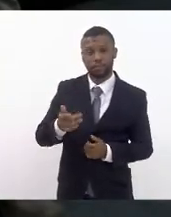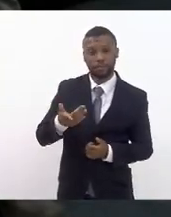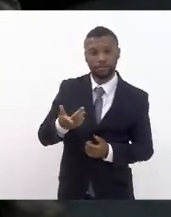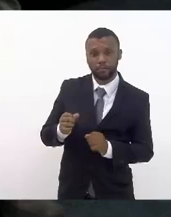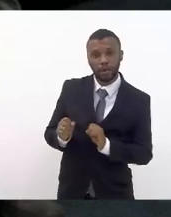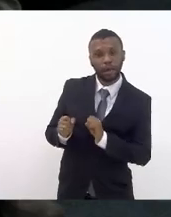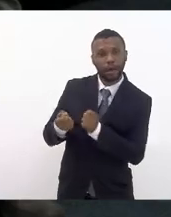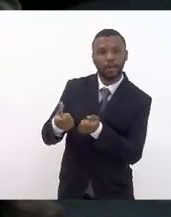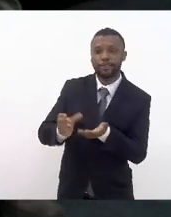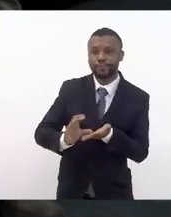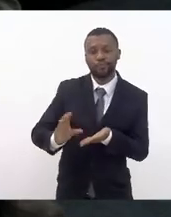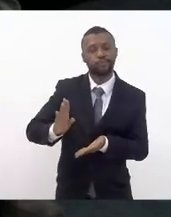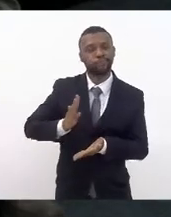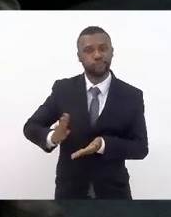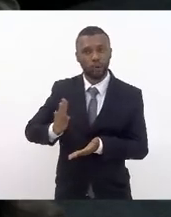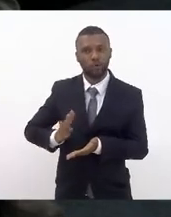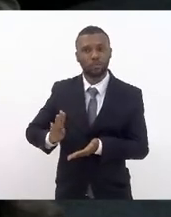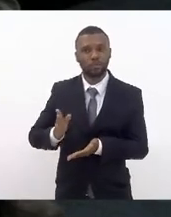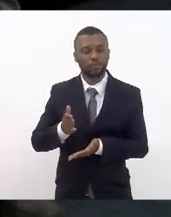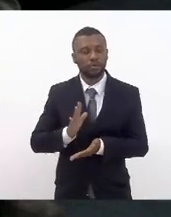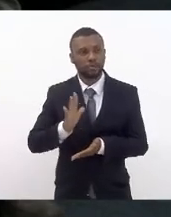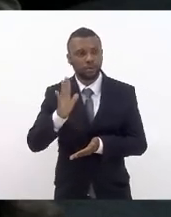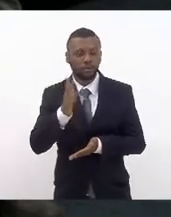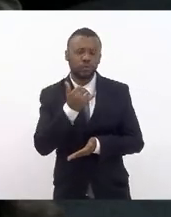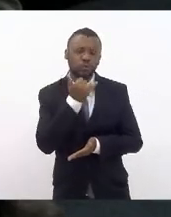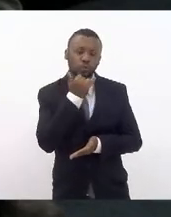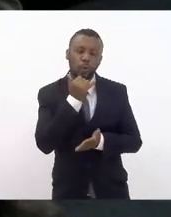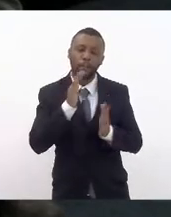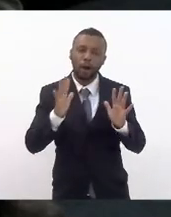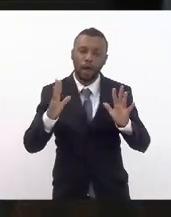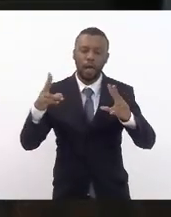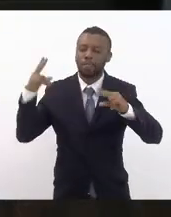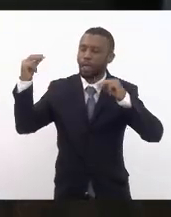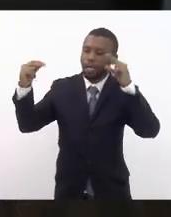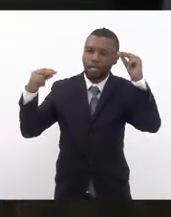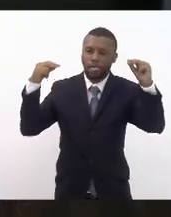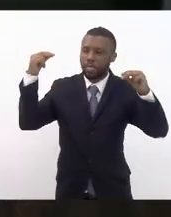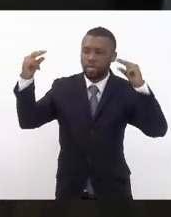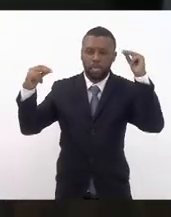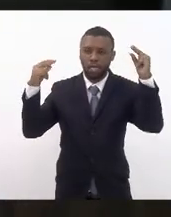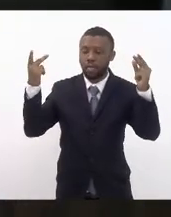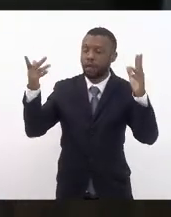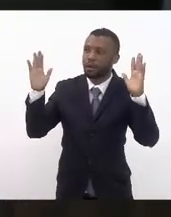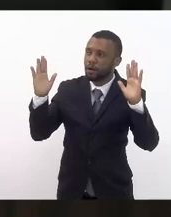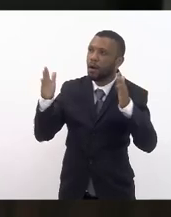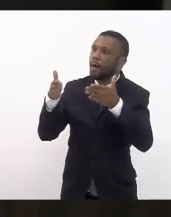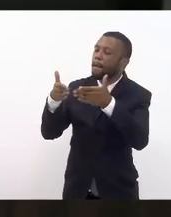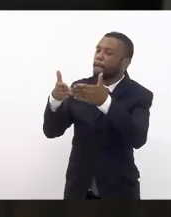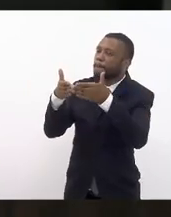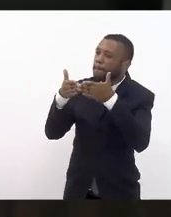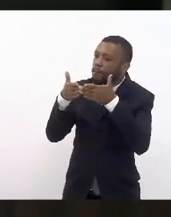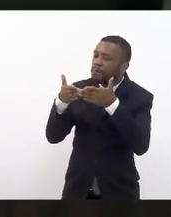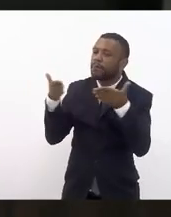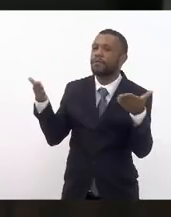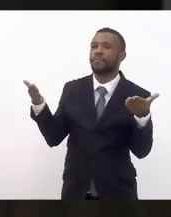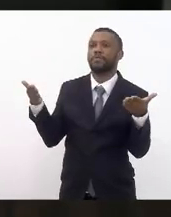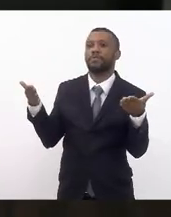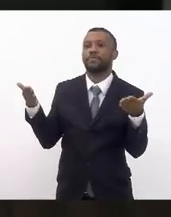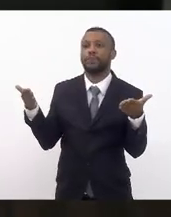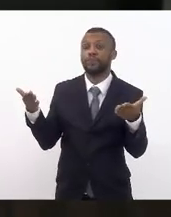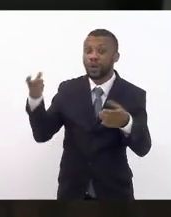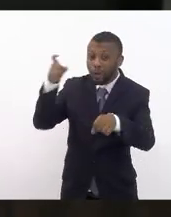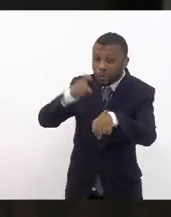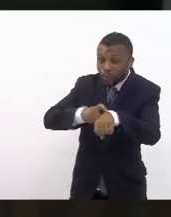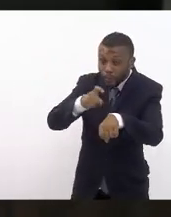Então... Um instantinho aqui. Olha só, por favor. Por favor, por favor, eu, quando abri